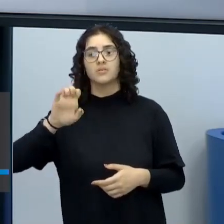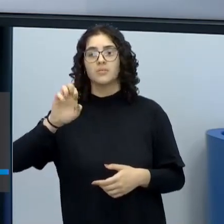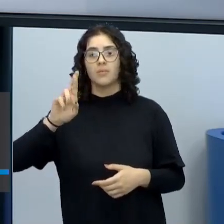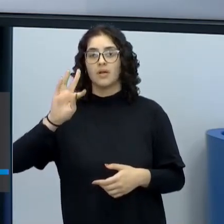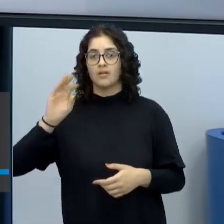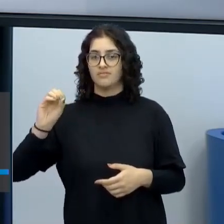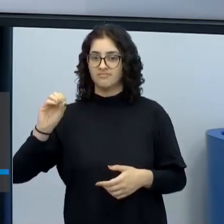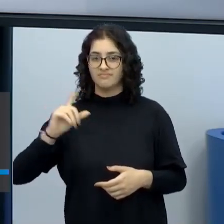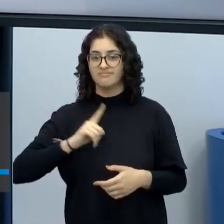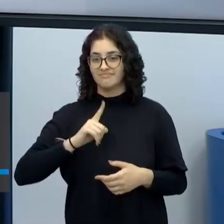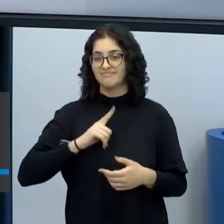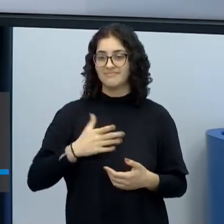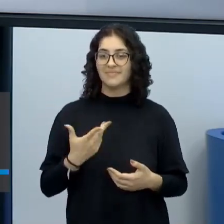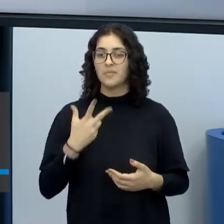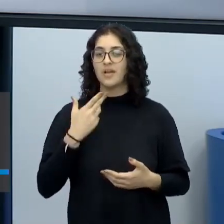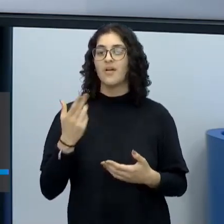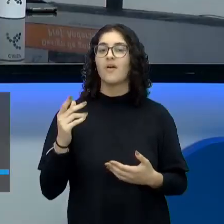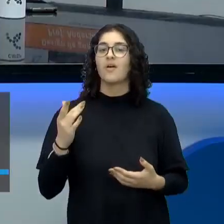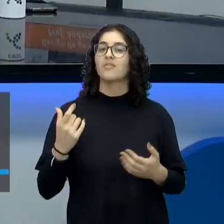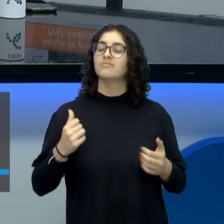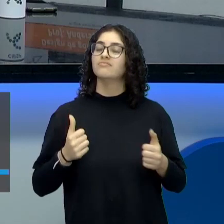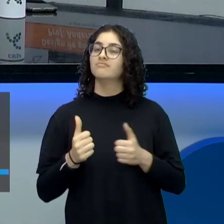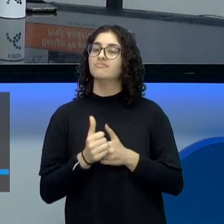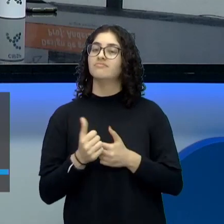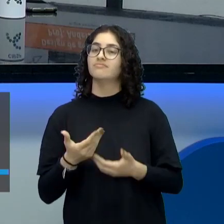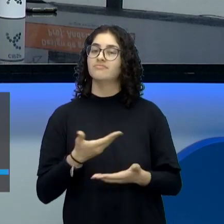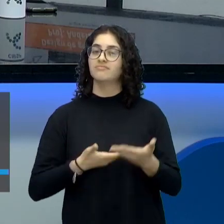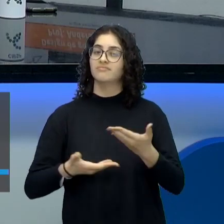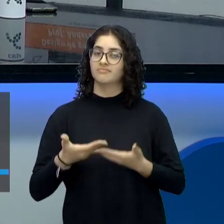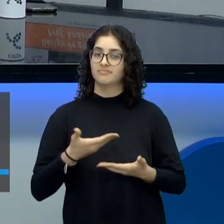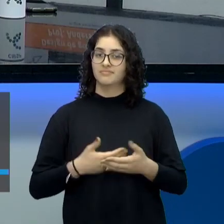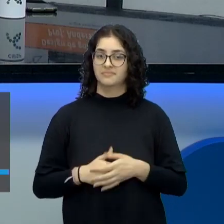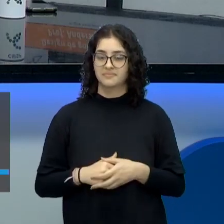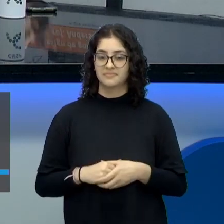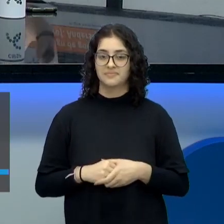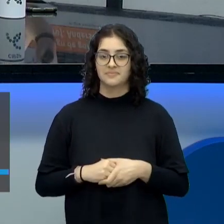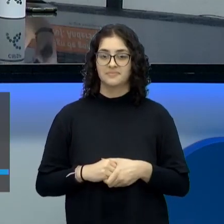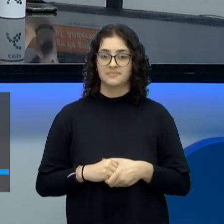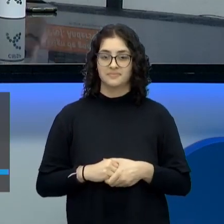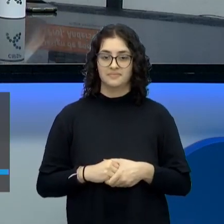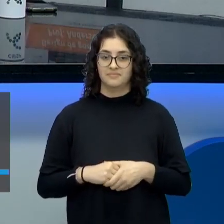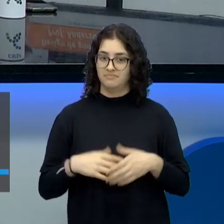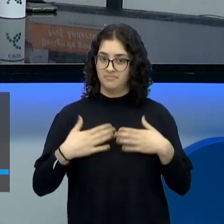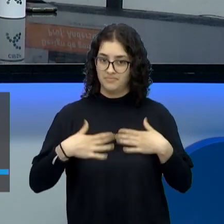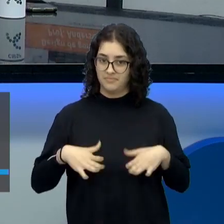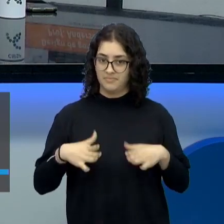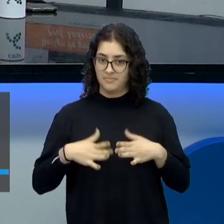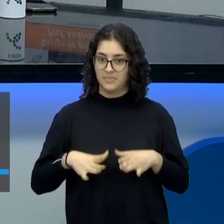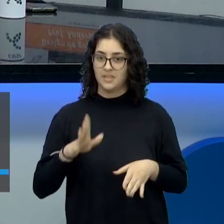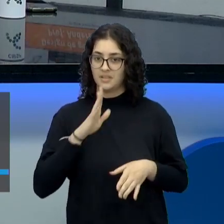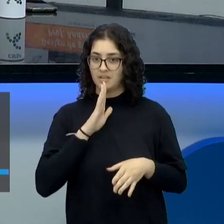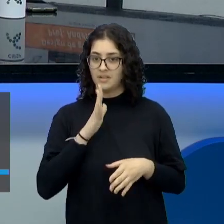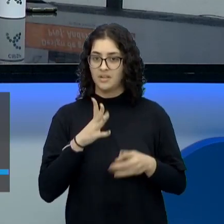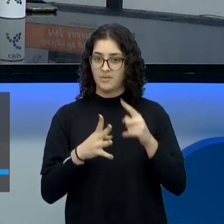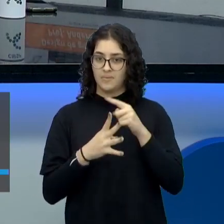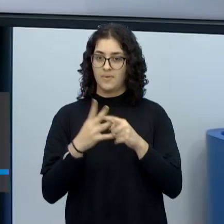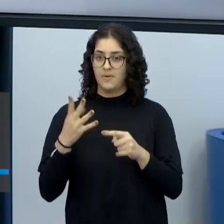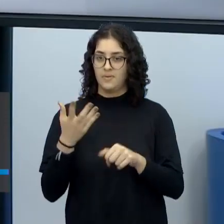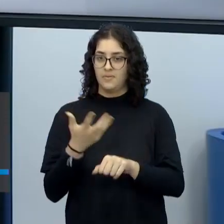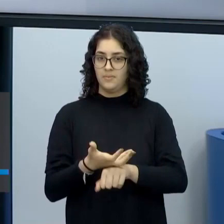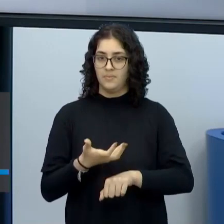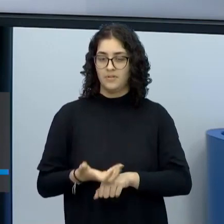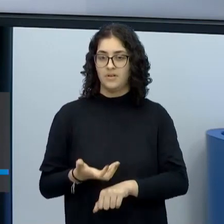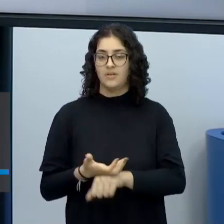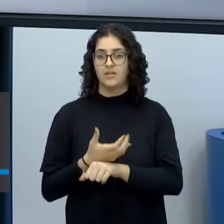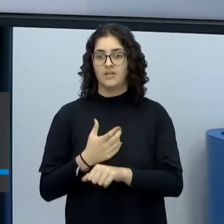aqui, né, Osmar? Não tem mas jeito. A gente cria uma relação de proximidade também. Pois é, e a gente acaba falando. Tranquilo aqui, né? Tranquilo. Eles já conhecem esses 4 componentes, eles